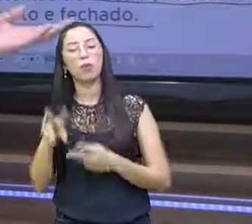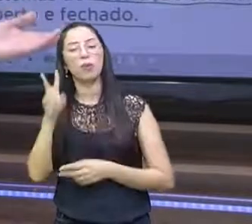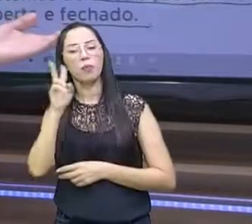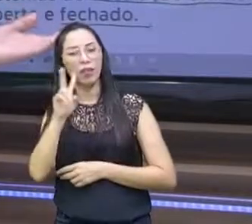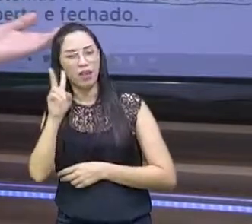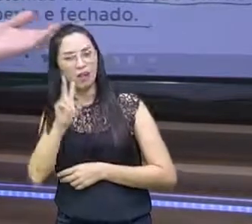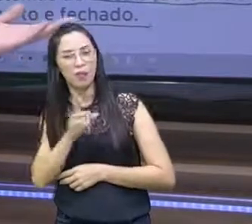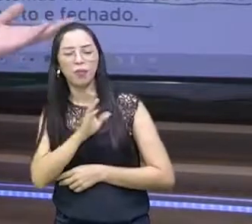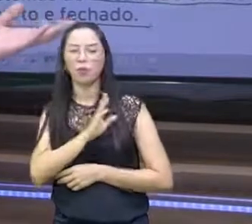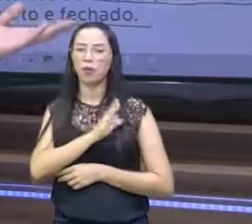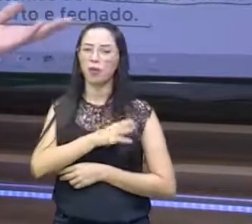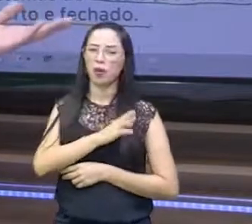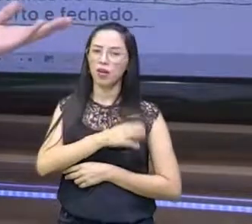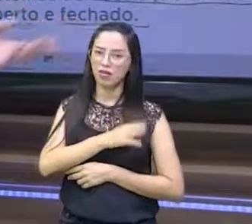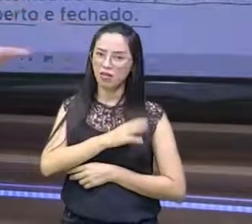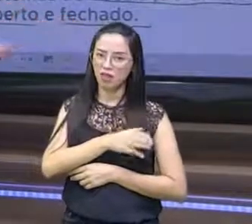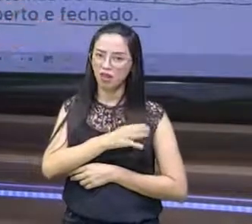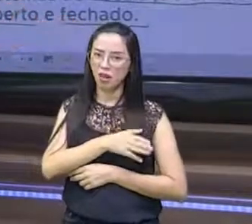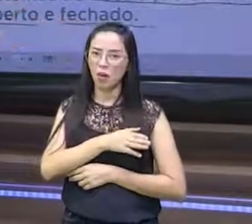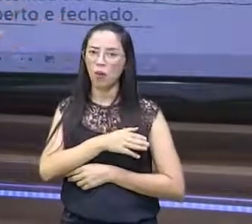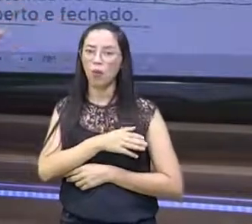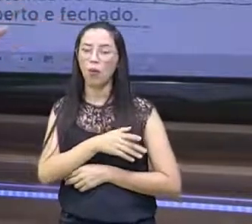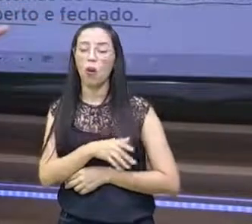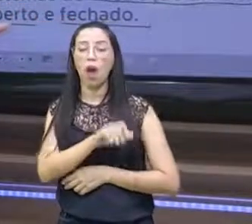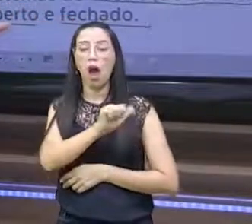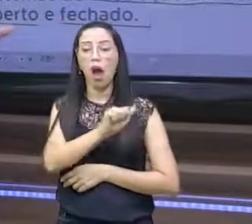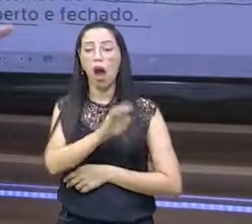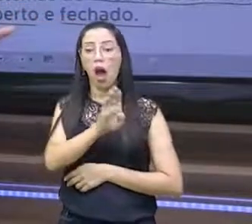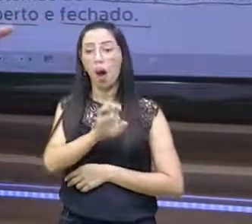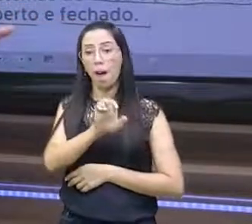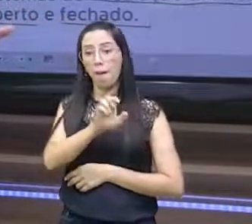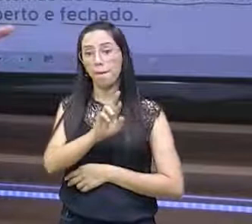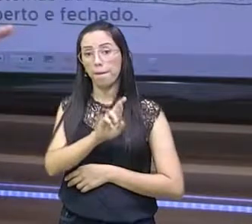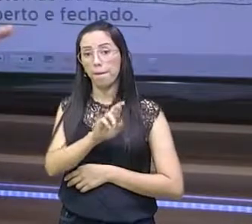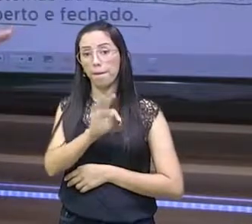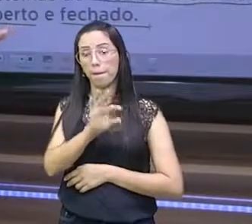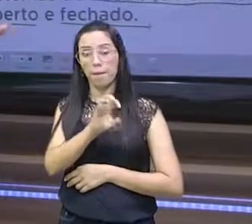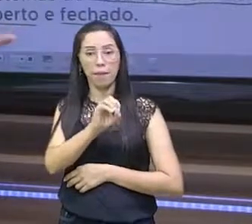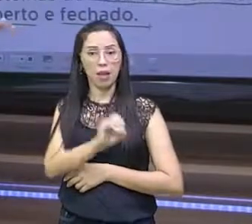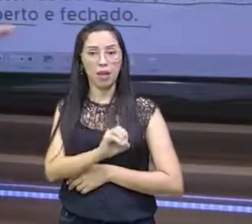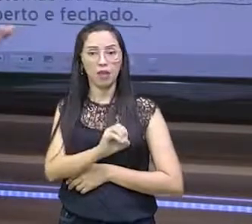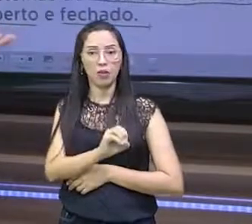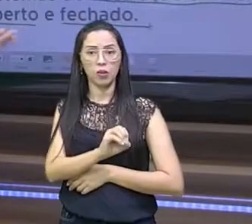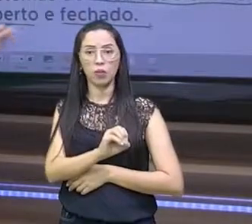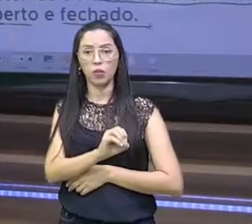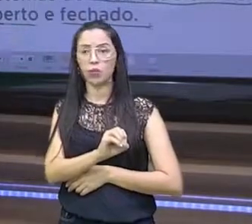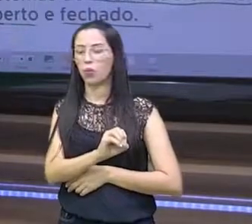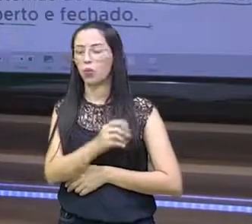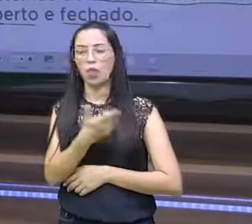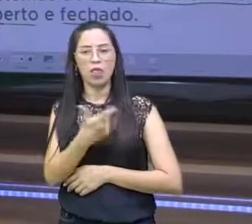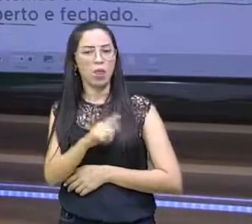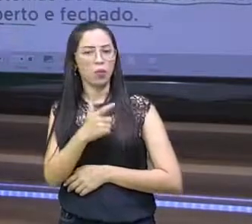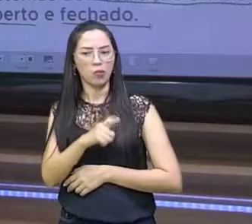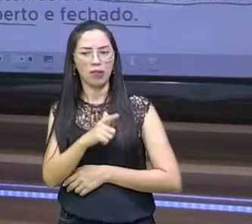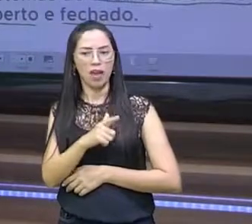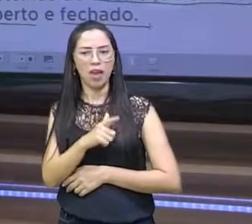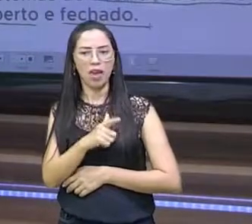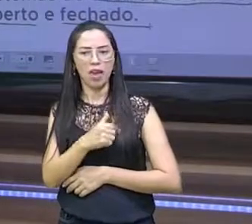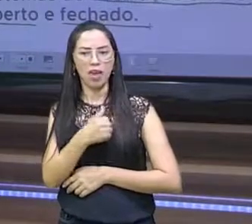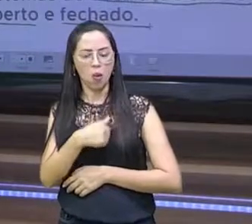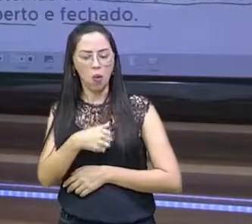o fechado, tem um órgão, e o aberto não tem um órgão responsável exclusivamente por